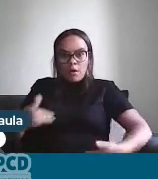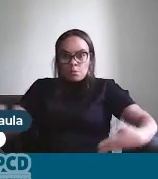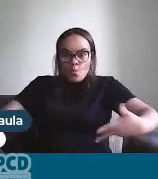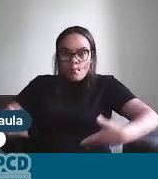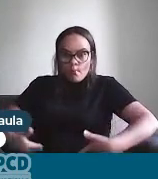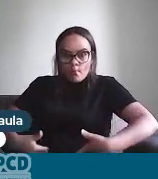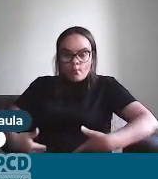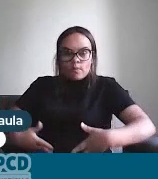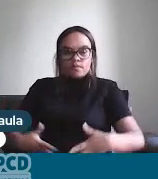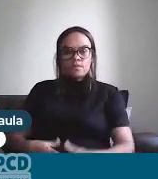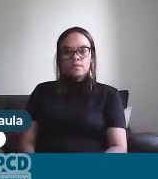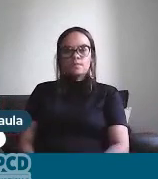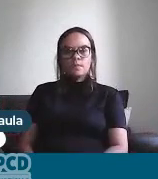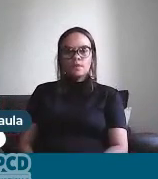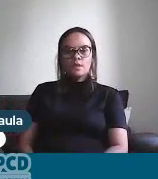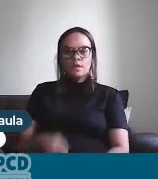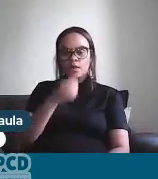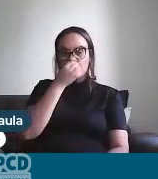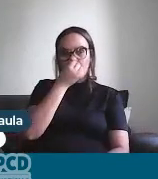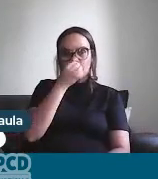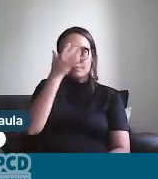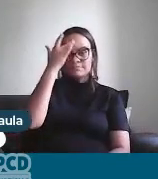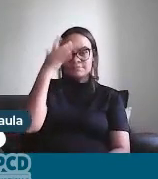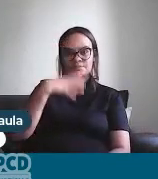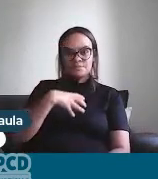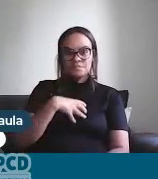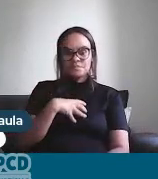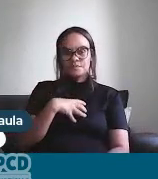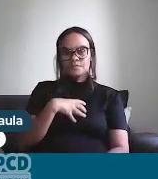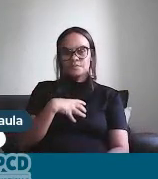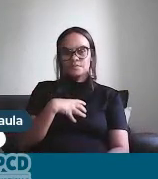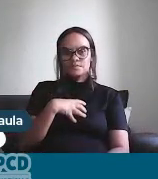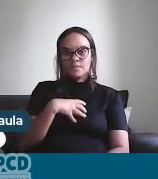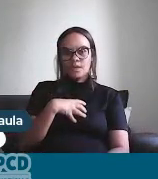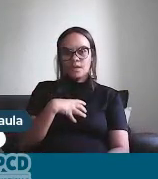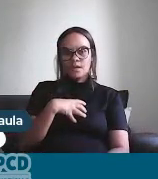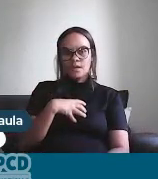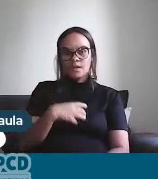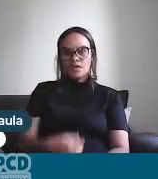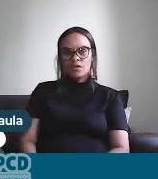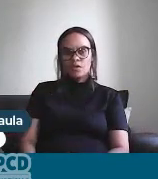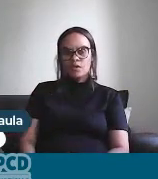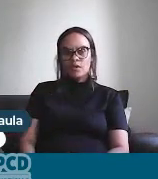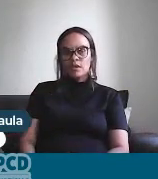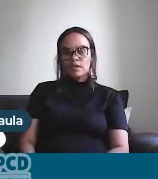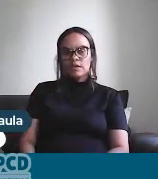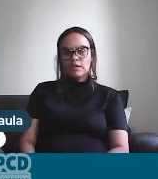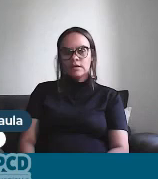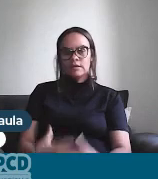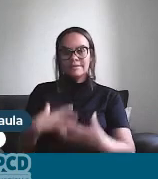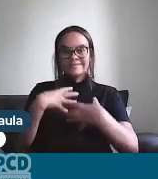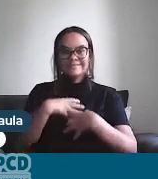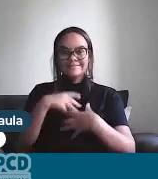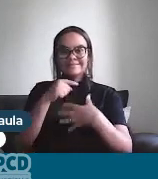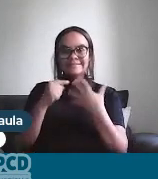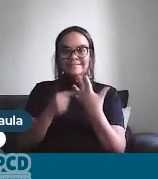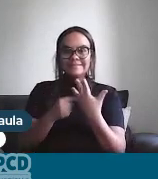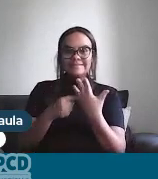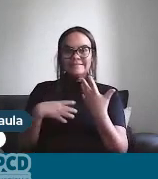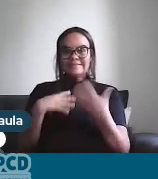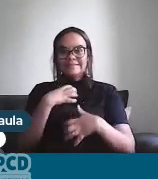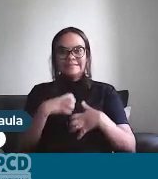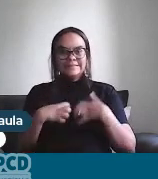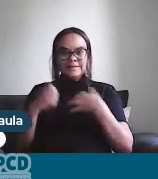um desânimo geral, né, onde a pessoa se sente, principalmente, um dos sintomas mais significativos, ela se sentir